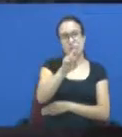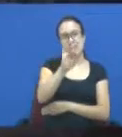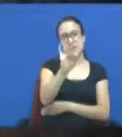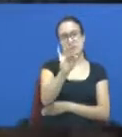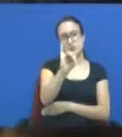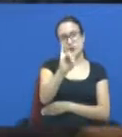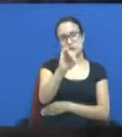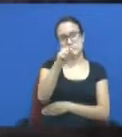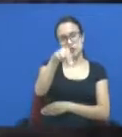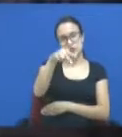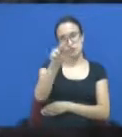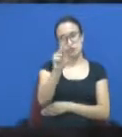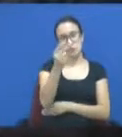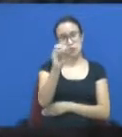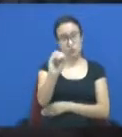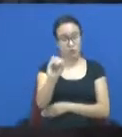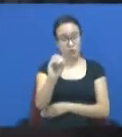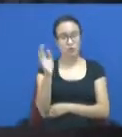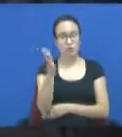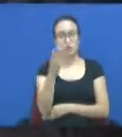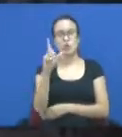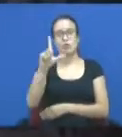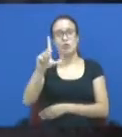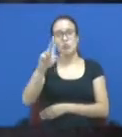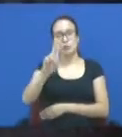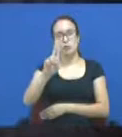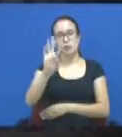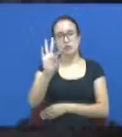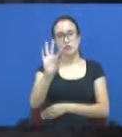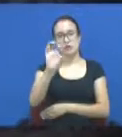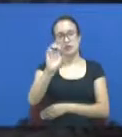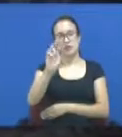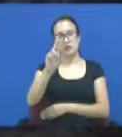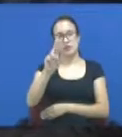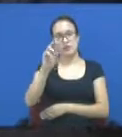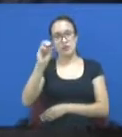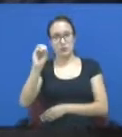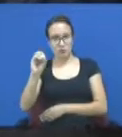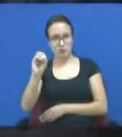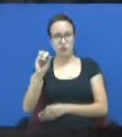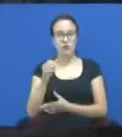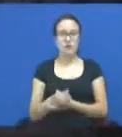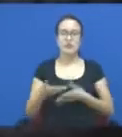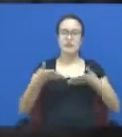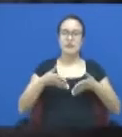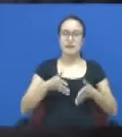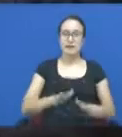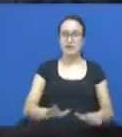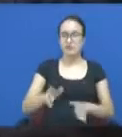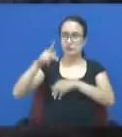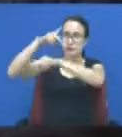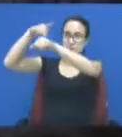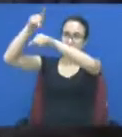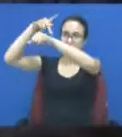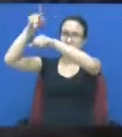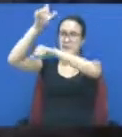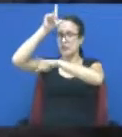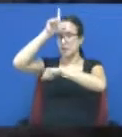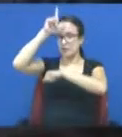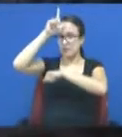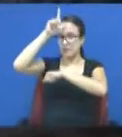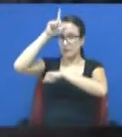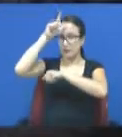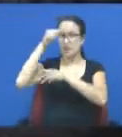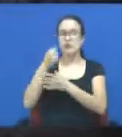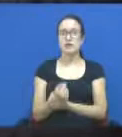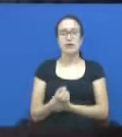Eisleben, Alemanha, 10 de novembro de 1483, Lutero era filho de camponeses